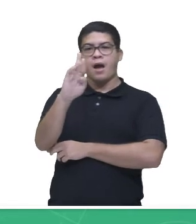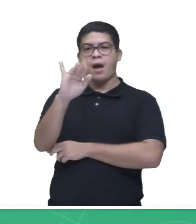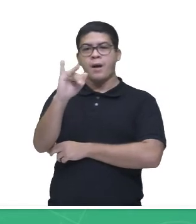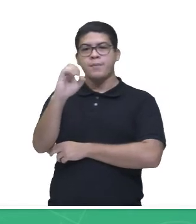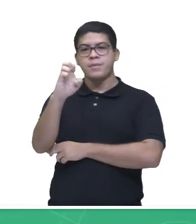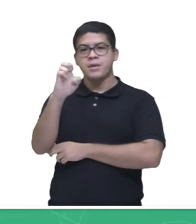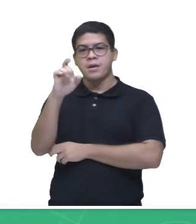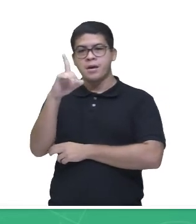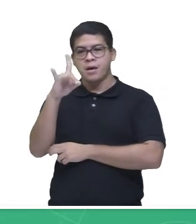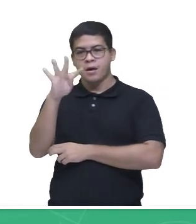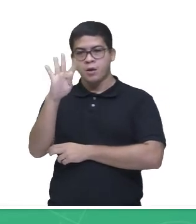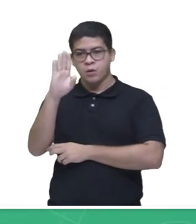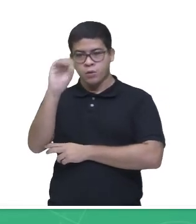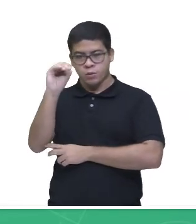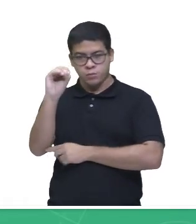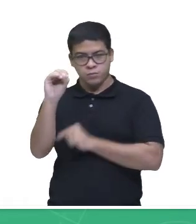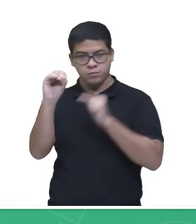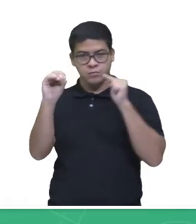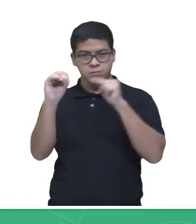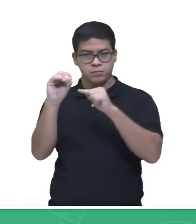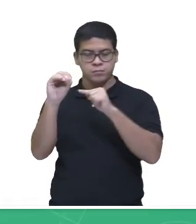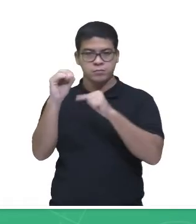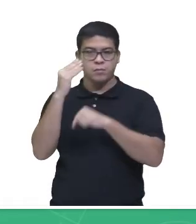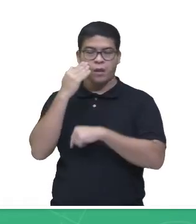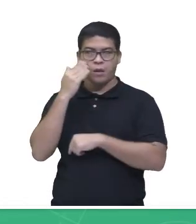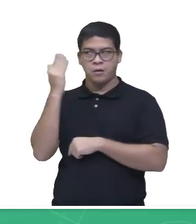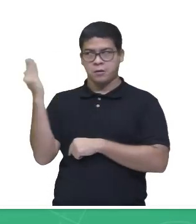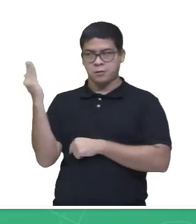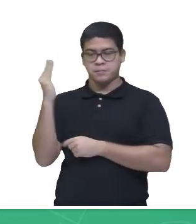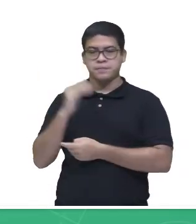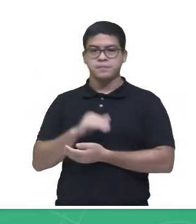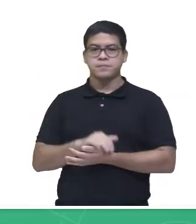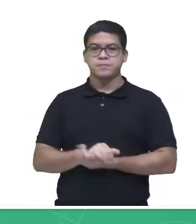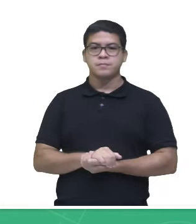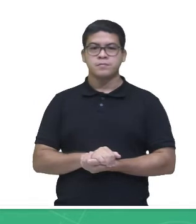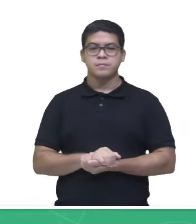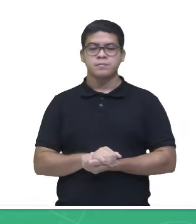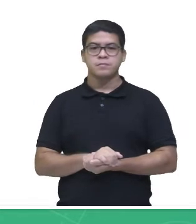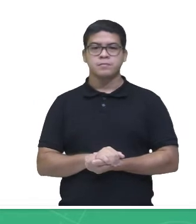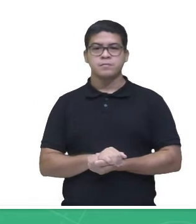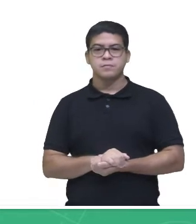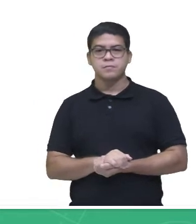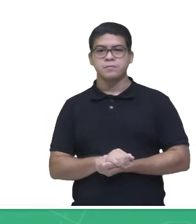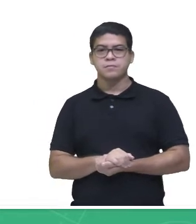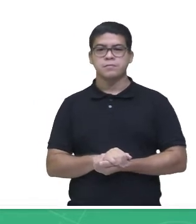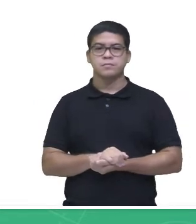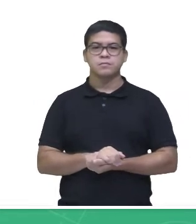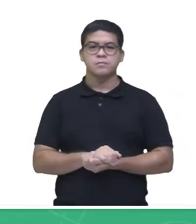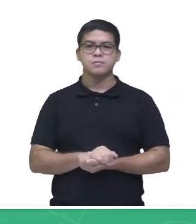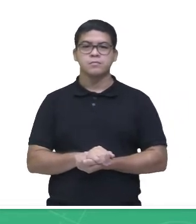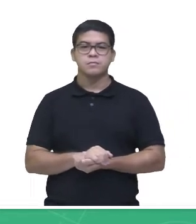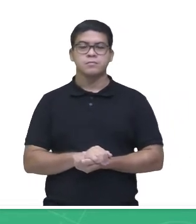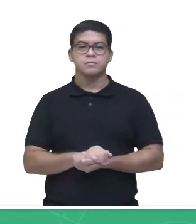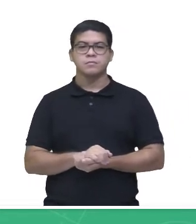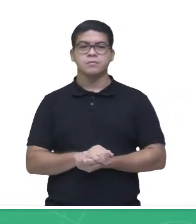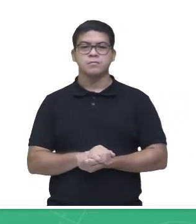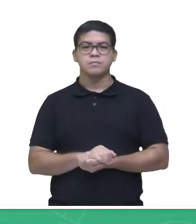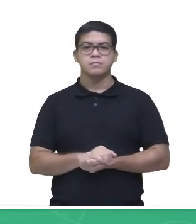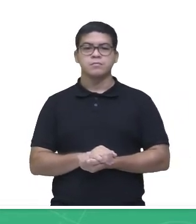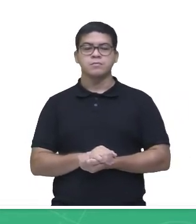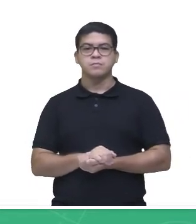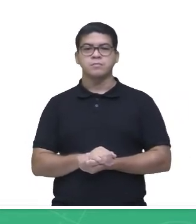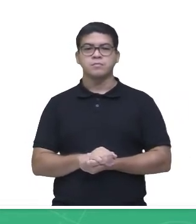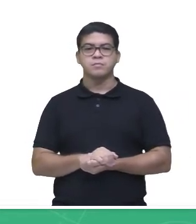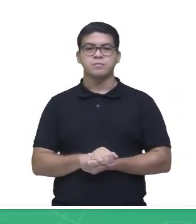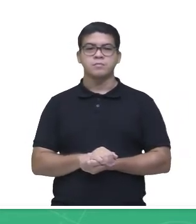abierto. Olha aí, abierto. Isso é o particípio. O verbo cobrir, cubierto, ok?